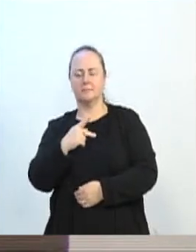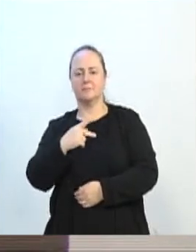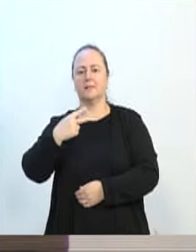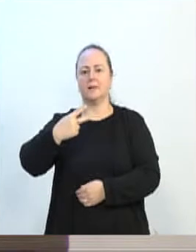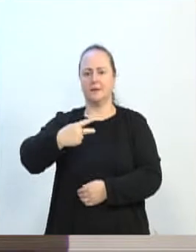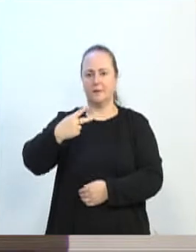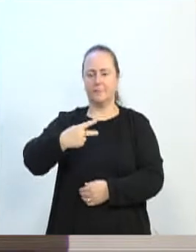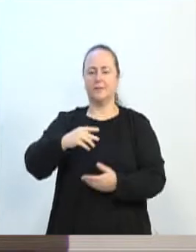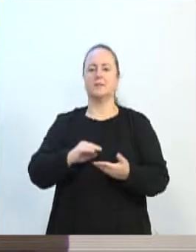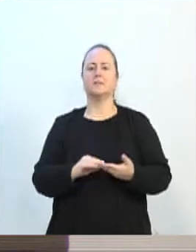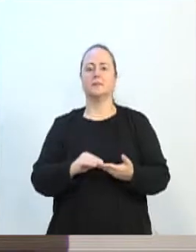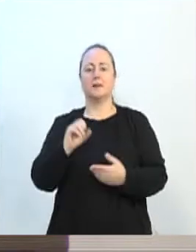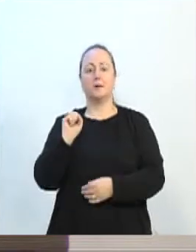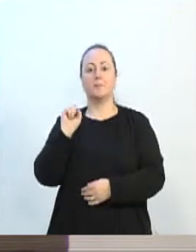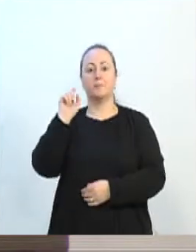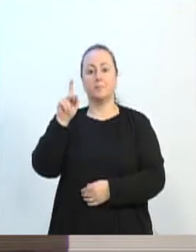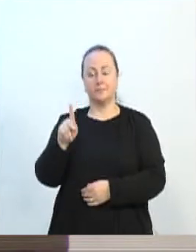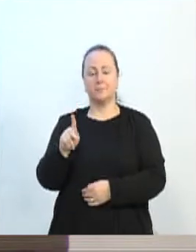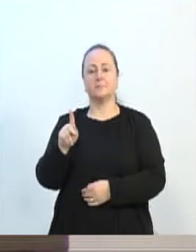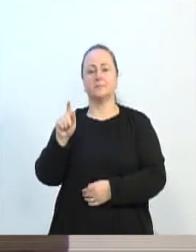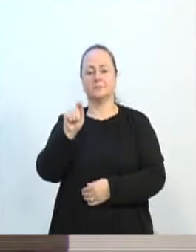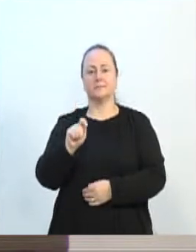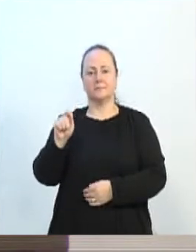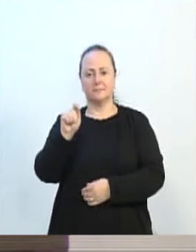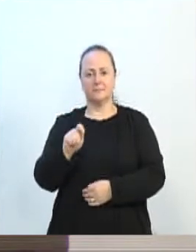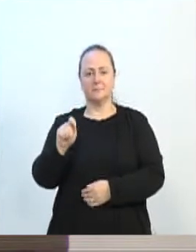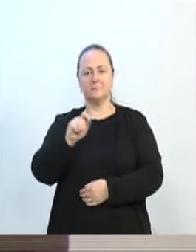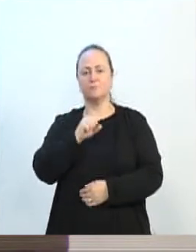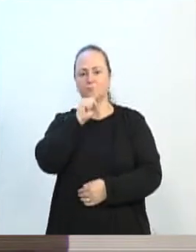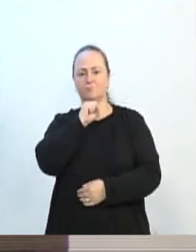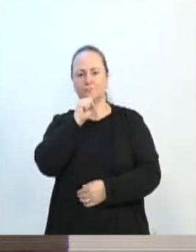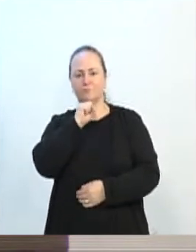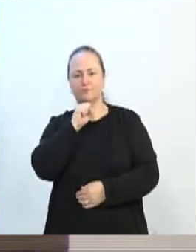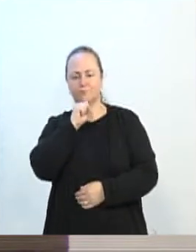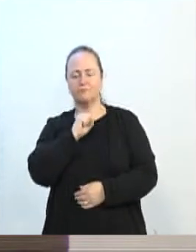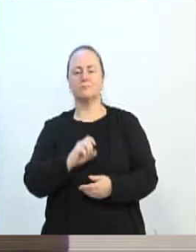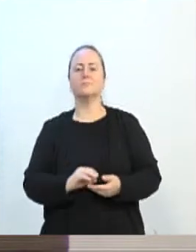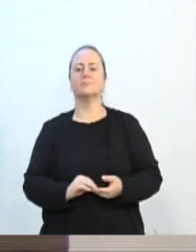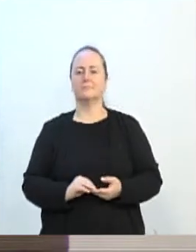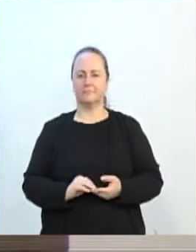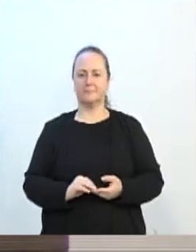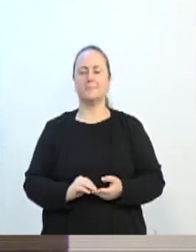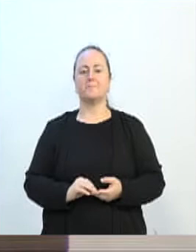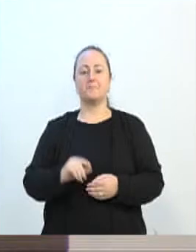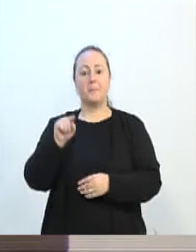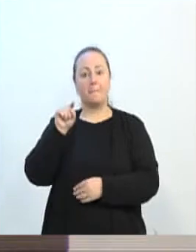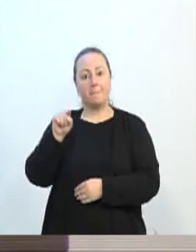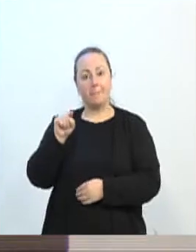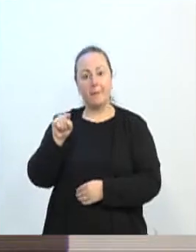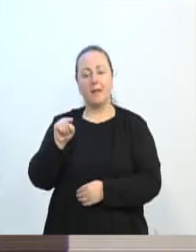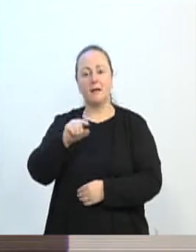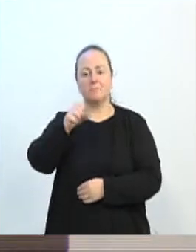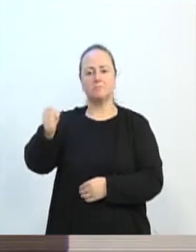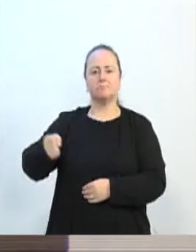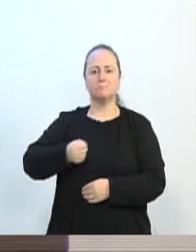Associação dos Aposentados, Pensionistas e Idosos. Foram eles que nos colocaram neste